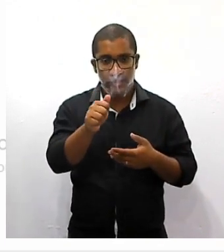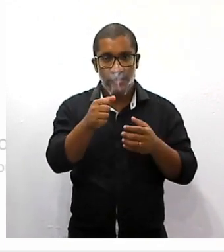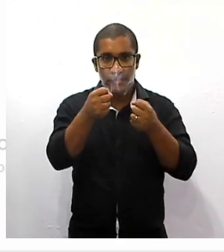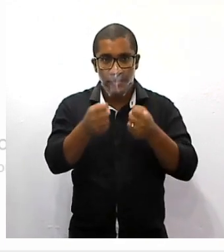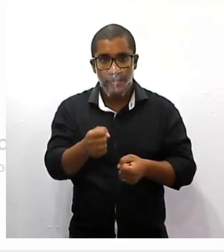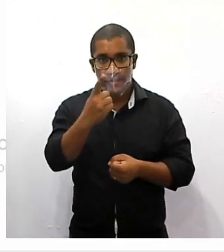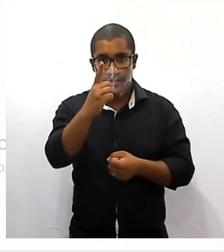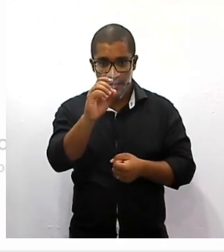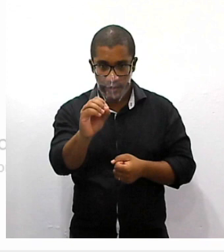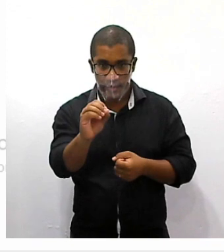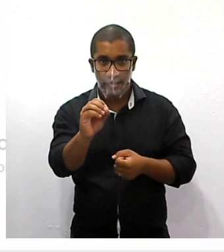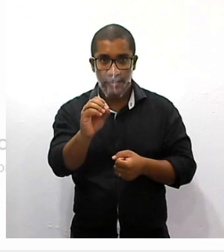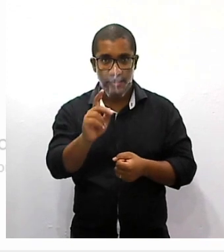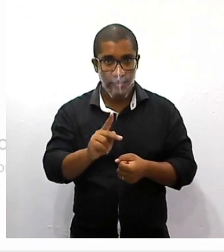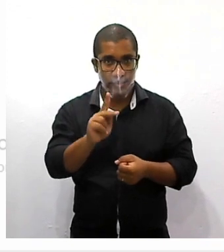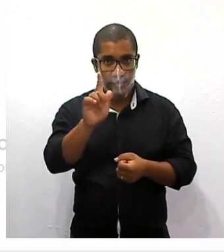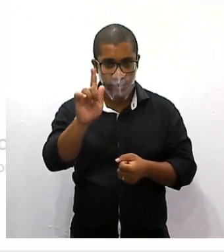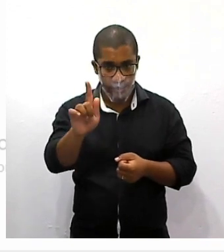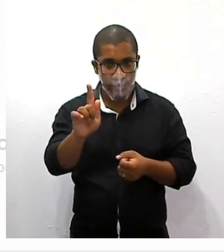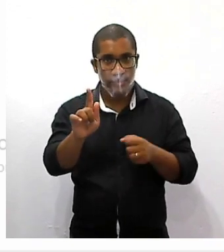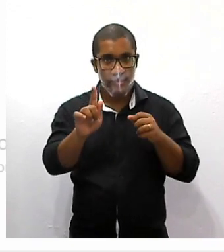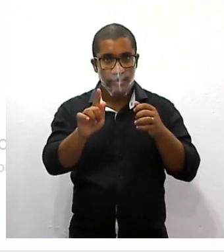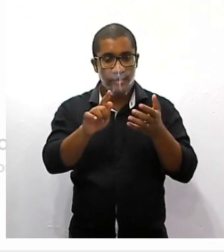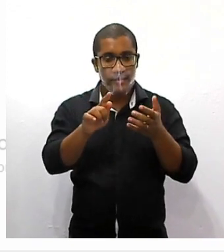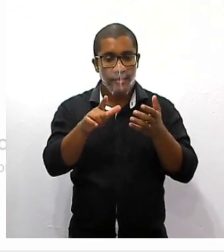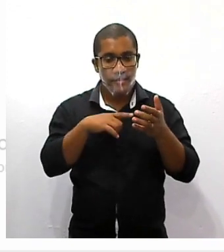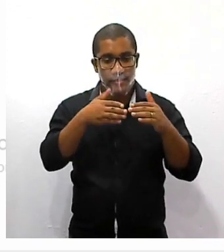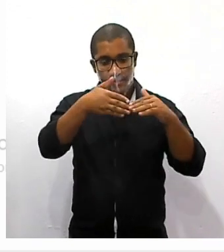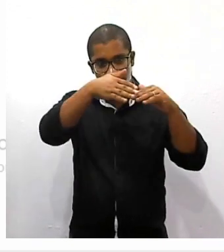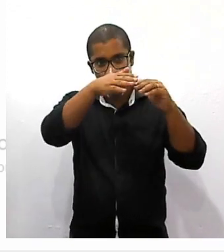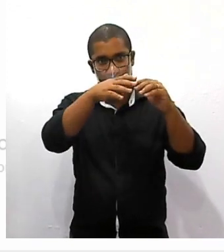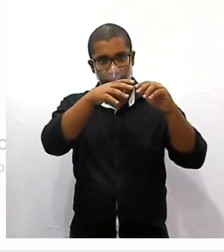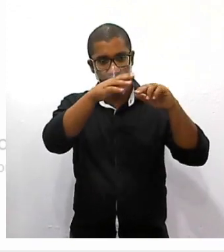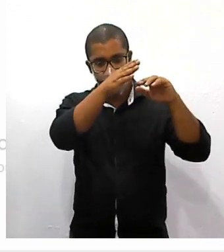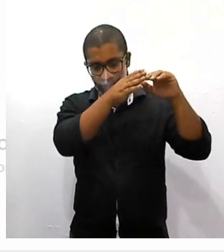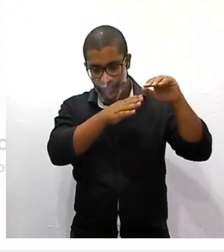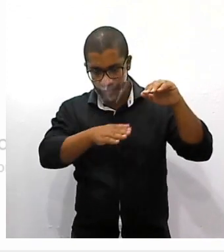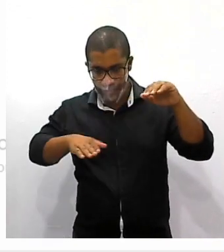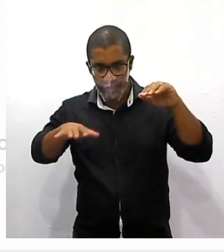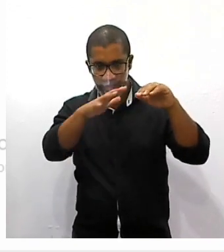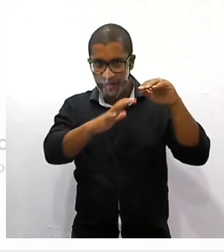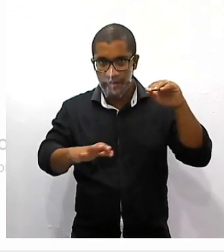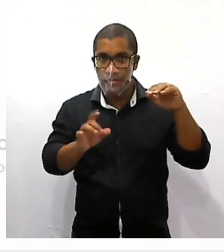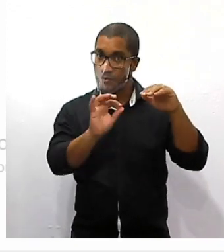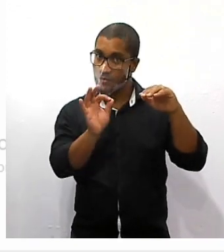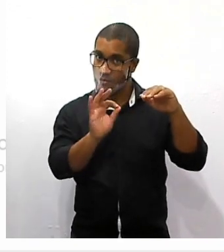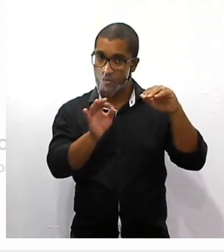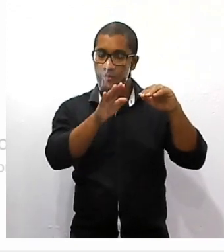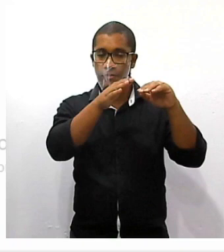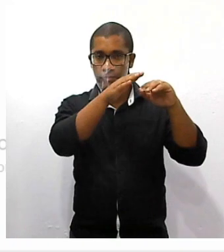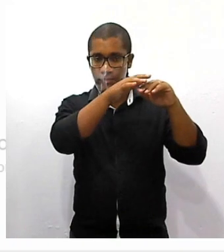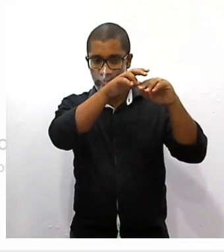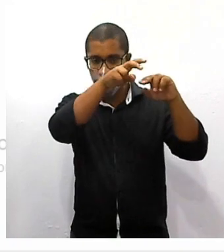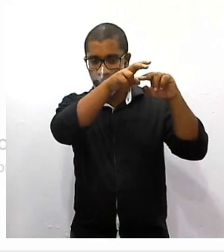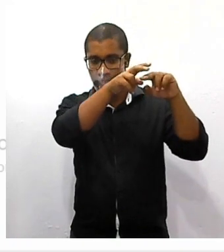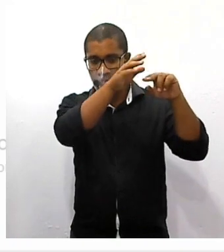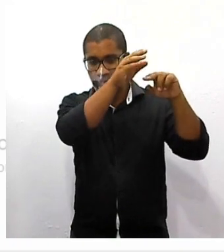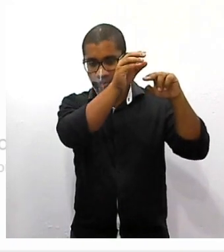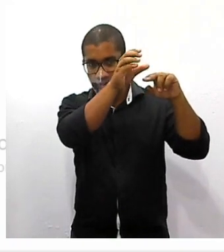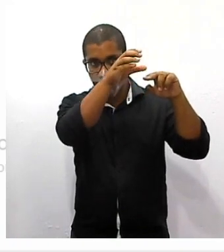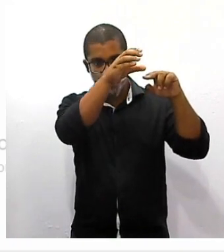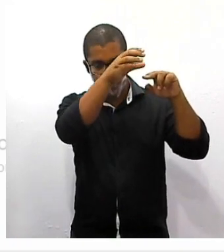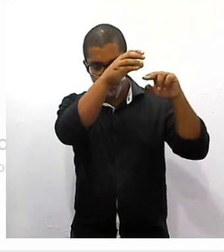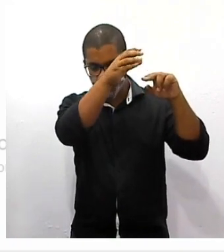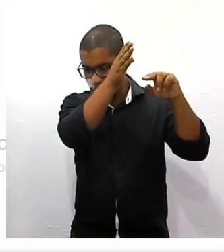rampa, desliza, a língua enrolou agora, desliza sobre uma rampa sem atrito a partir do repouso, partindo de uma altura h de 1